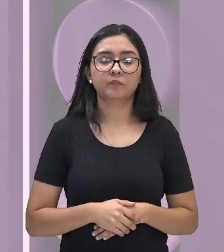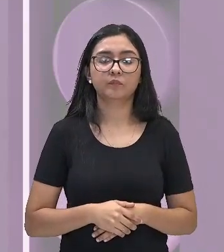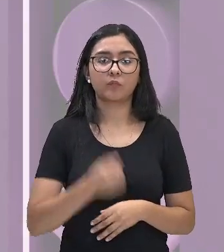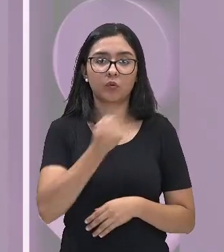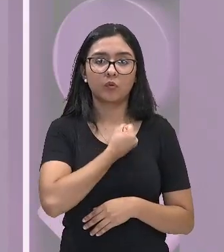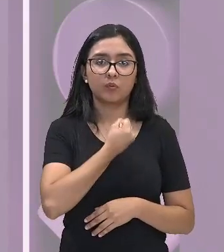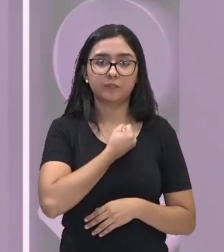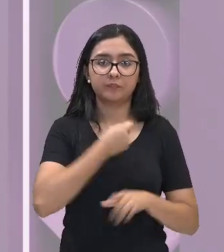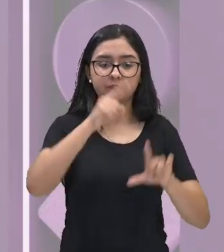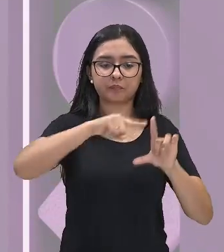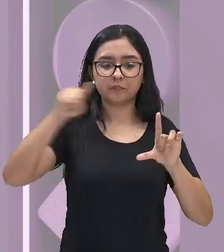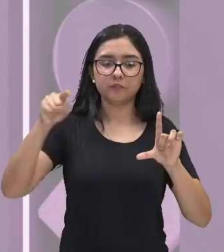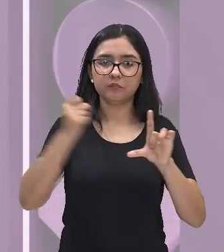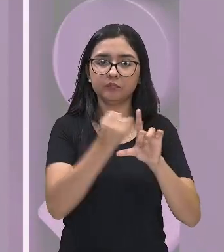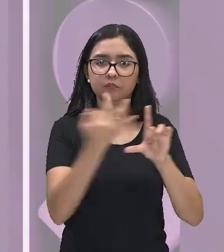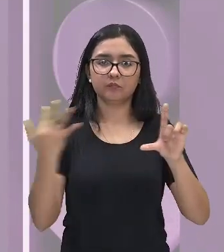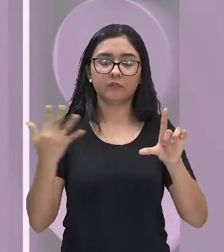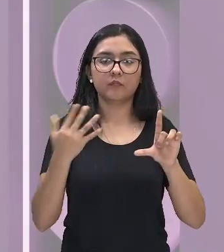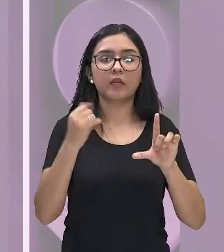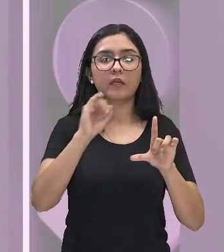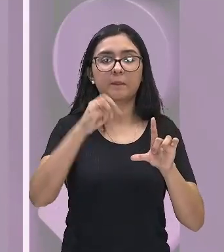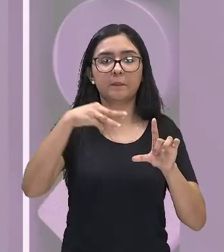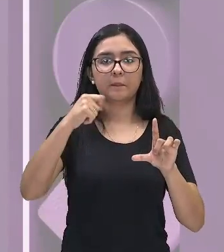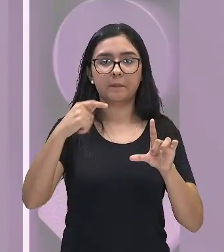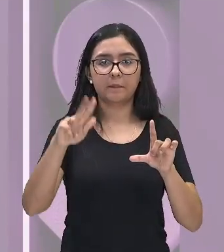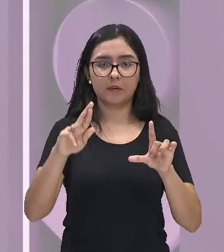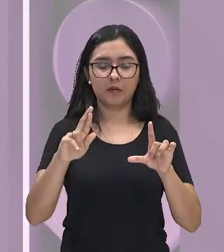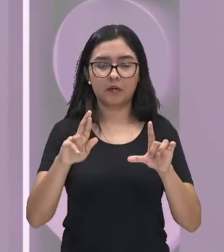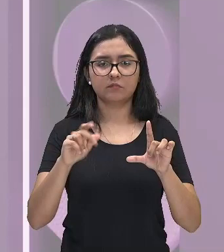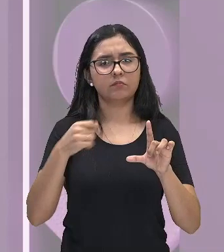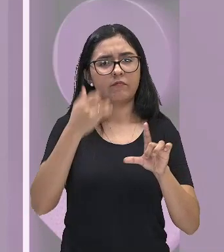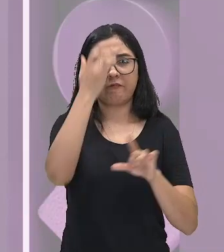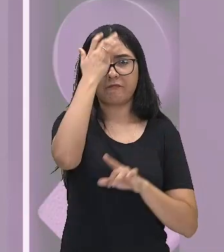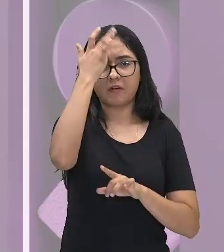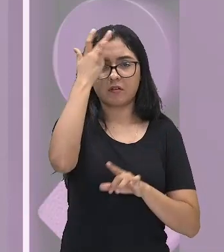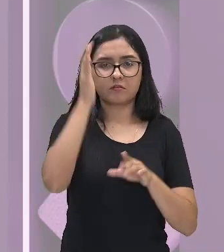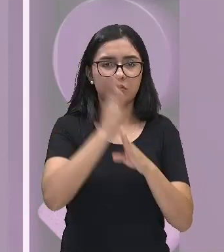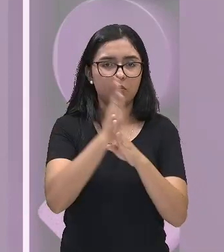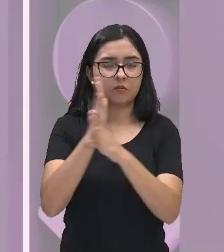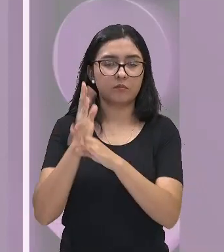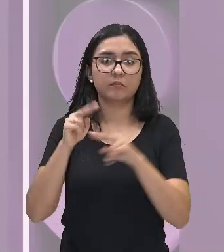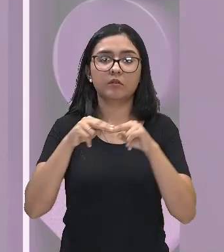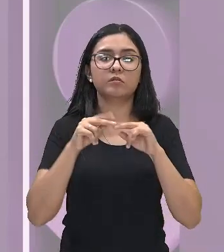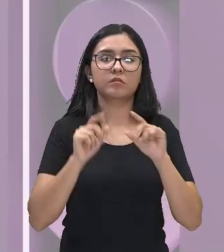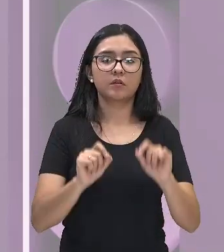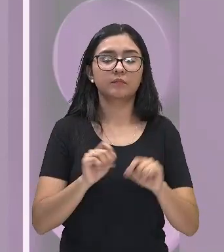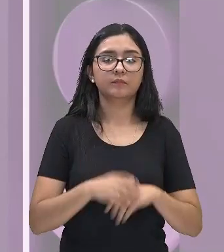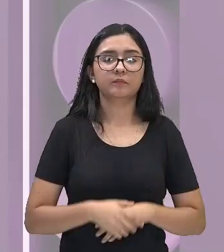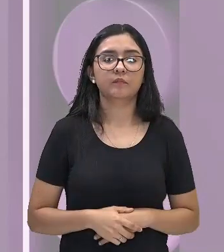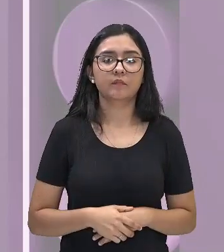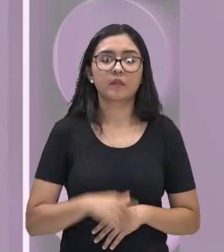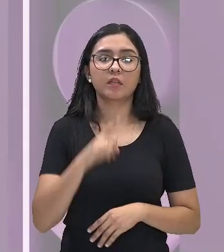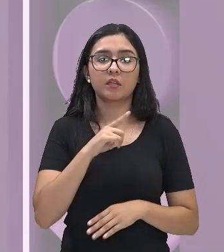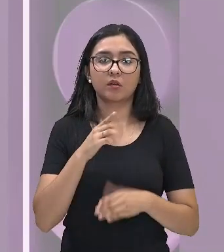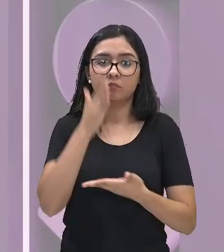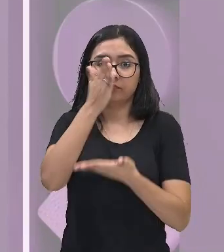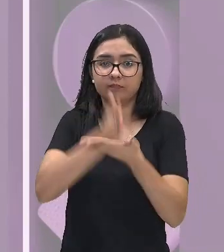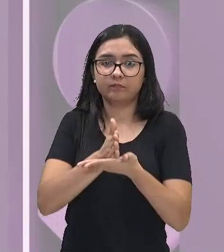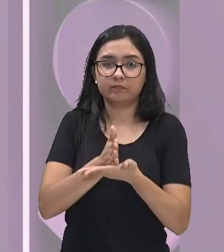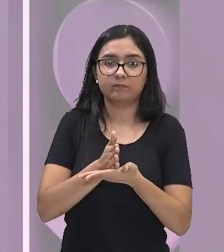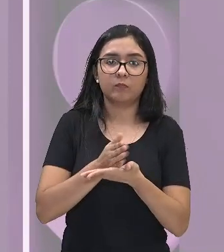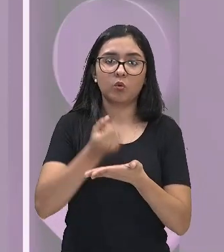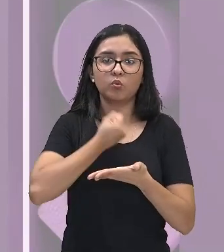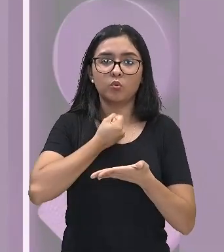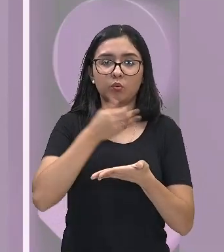dados do teu conjunto é um número ímpar Nesse caso fica fácil por quê porque o termo Central